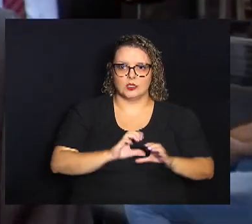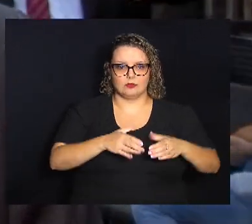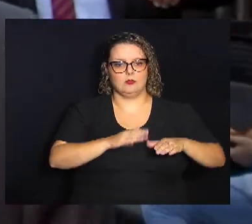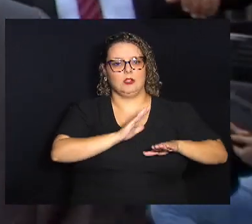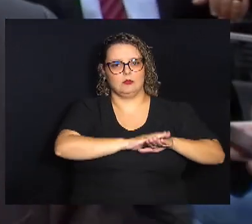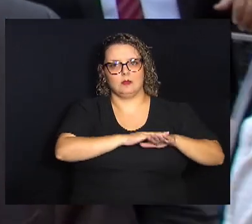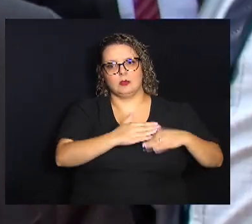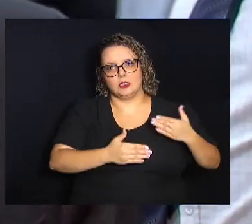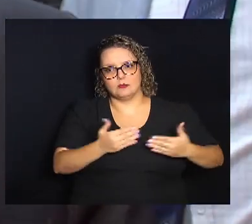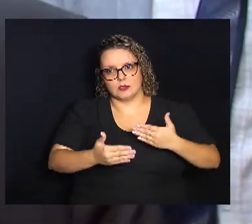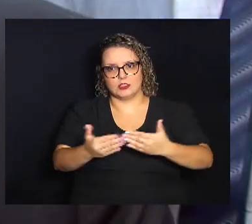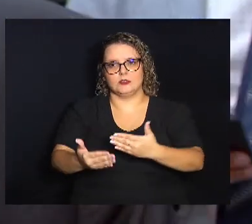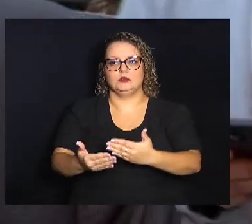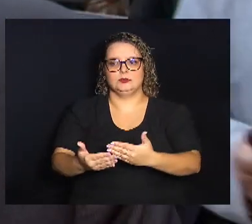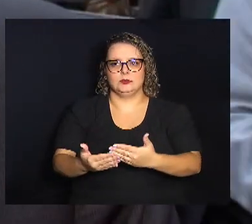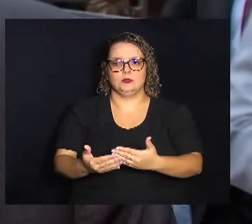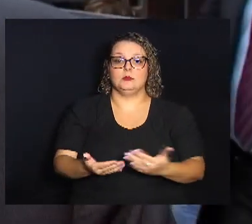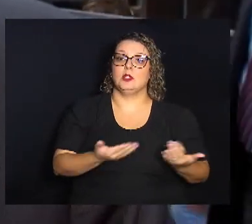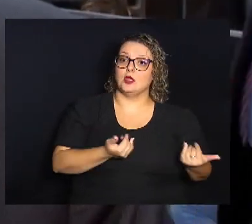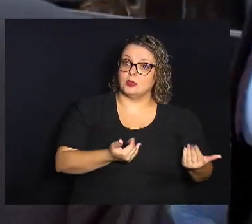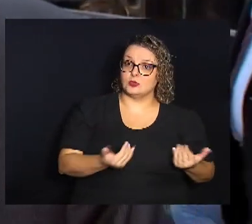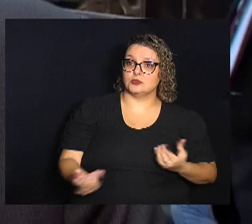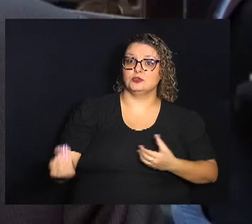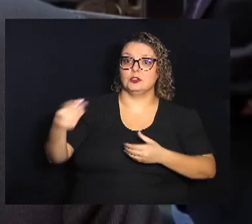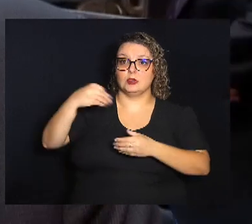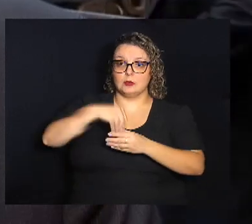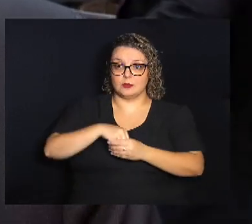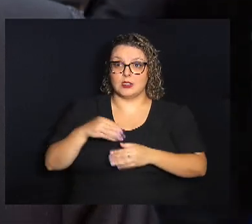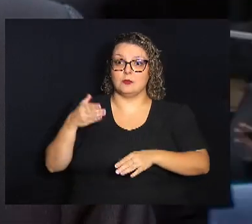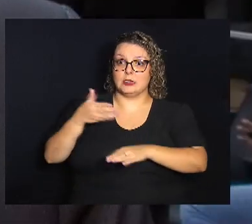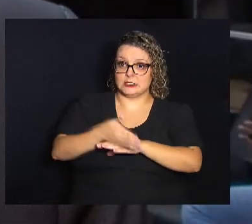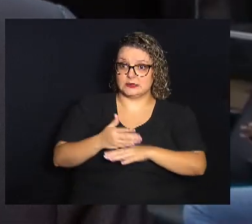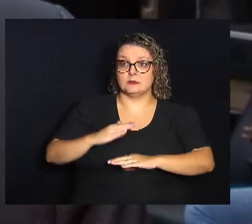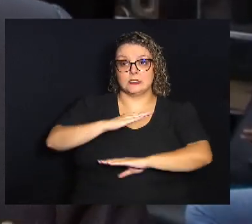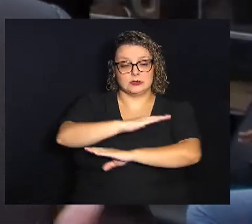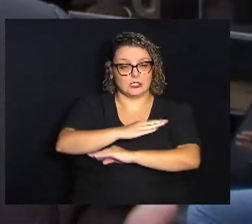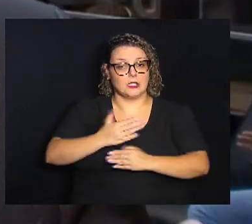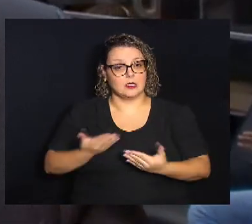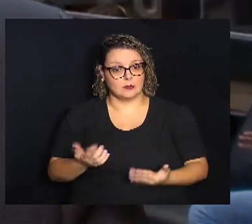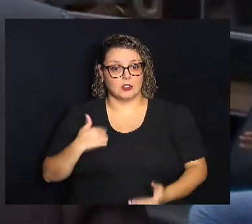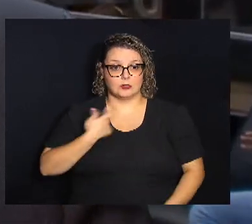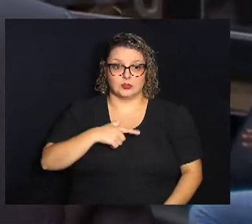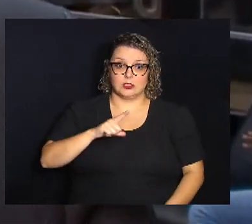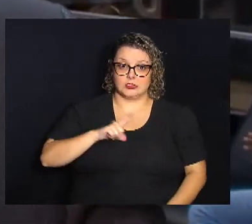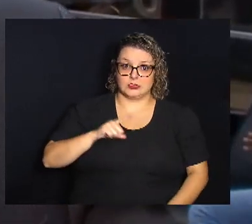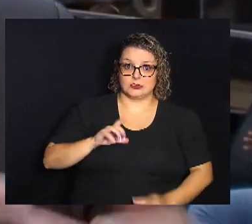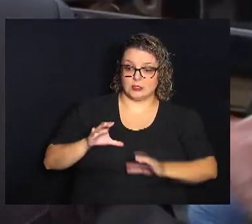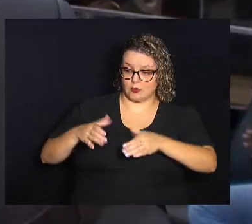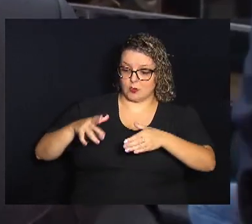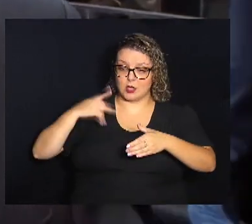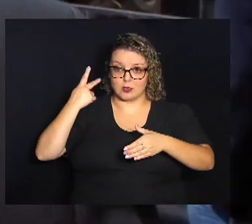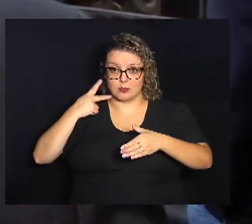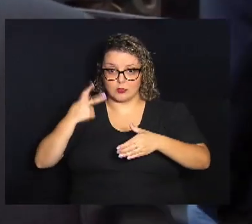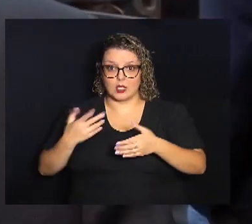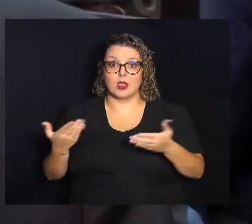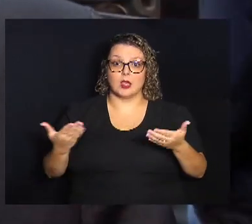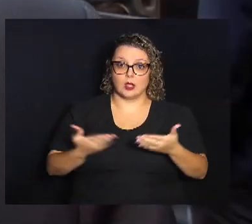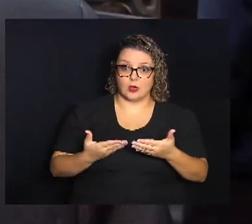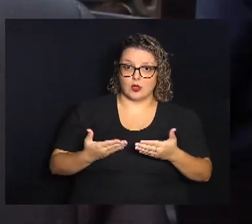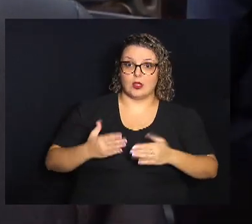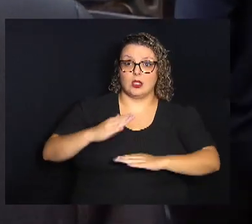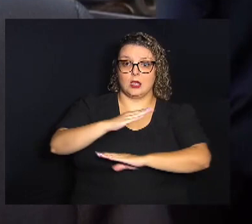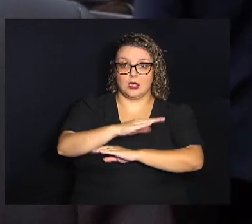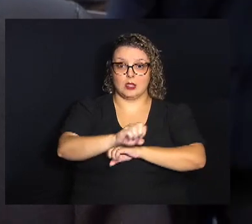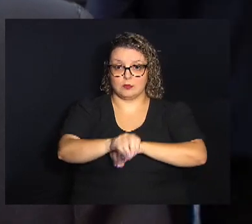desenvolvendo para trazer os jovens, né, para participar da Câmara. Nós temos o Parlamento Jovem, agora a Câmara